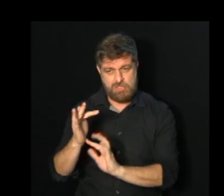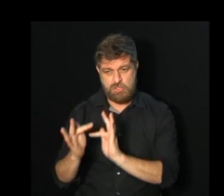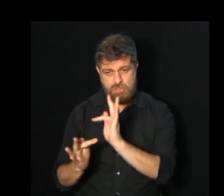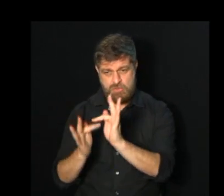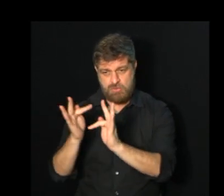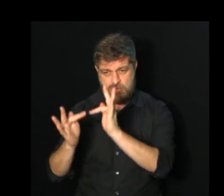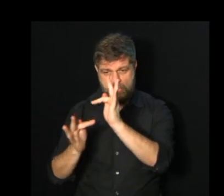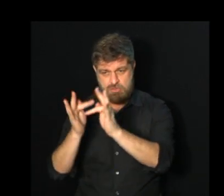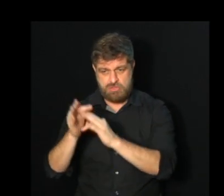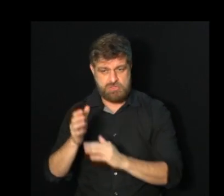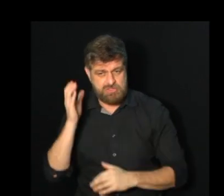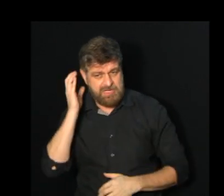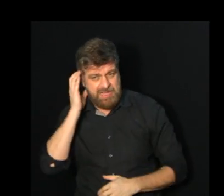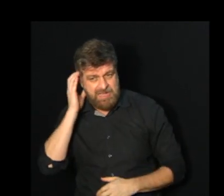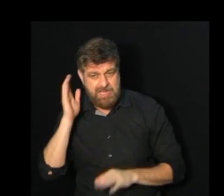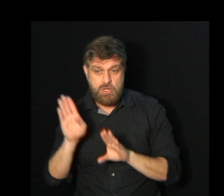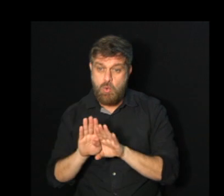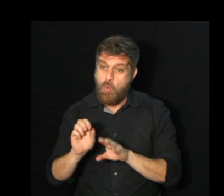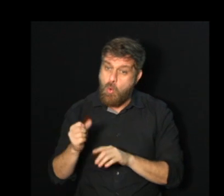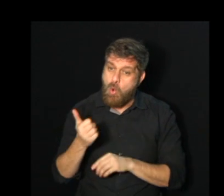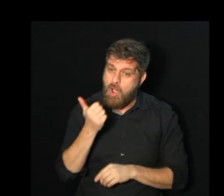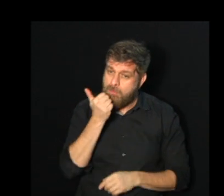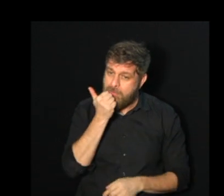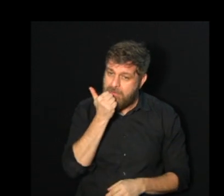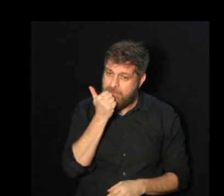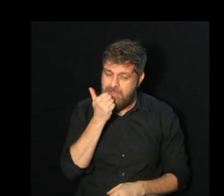rádios comerciais ou de radioamadores.